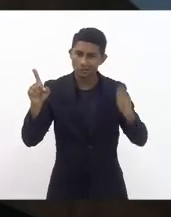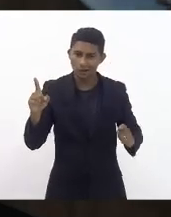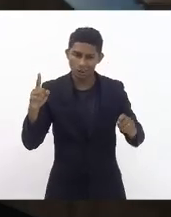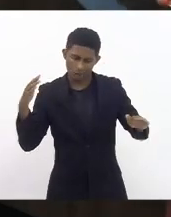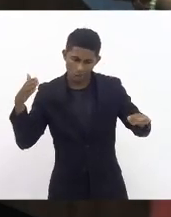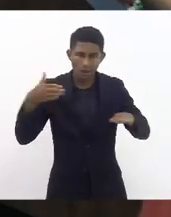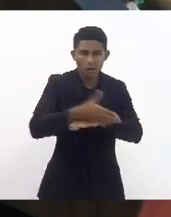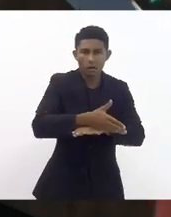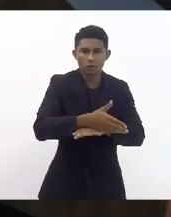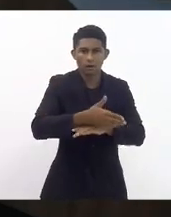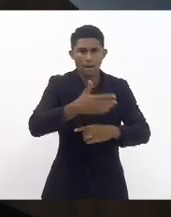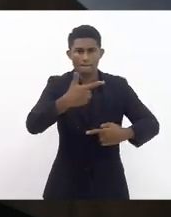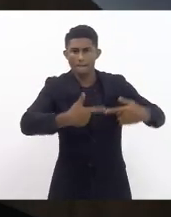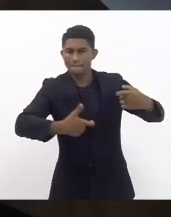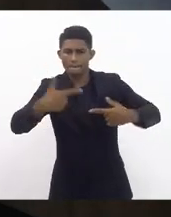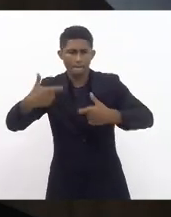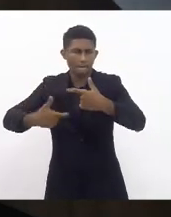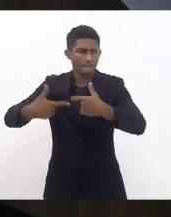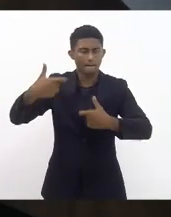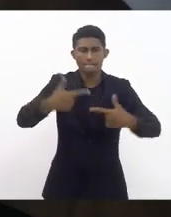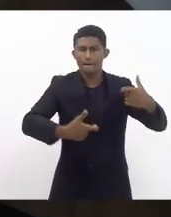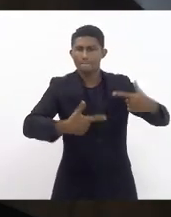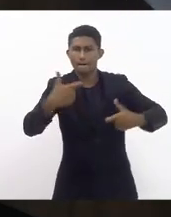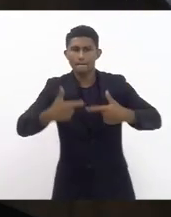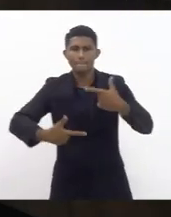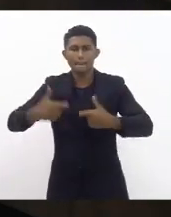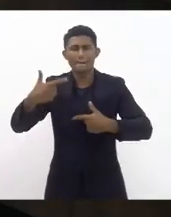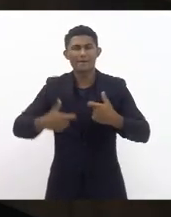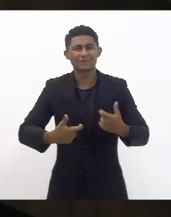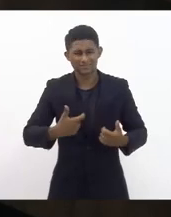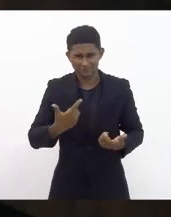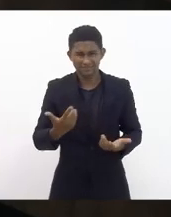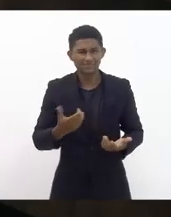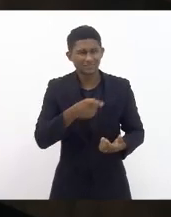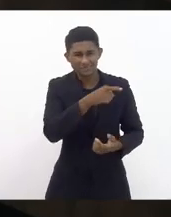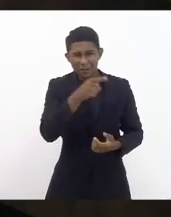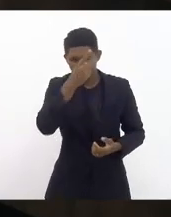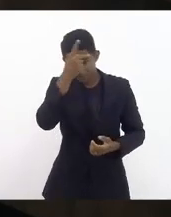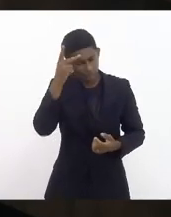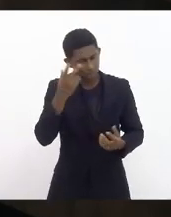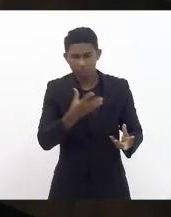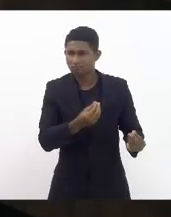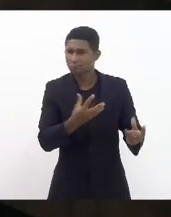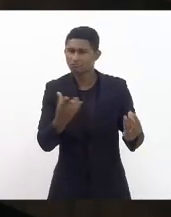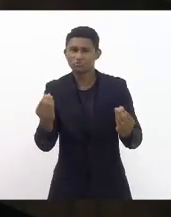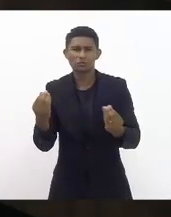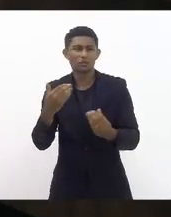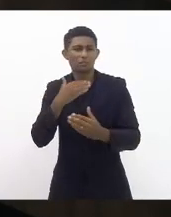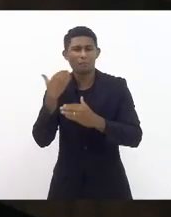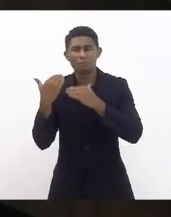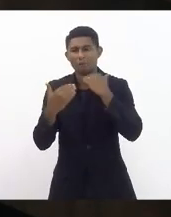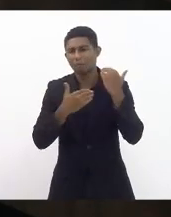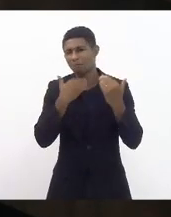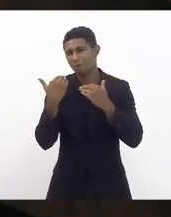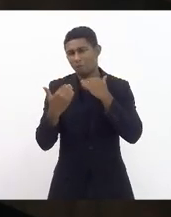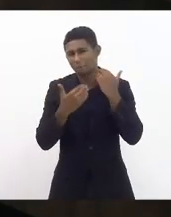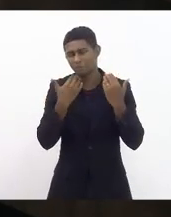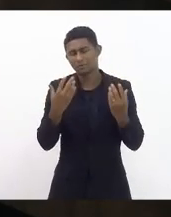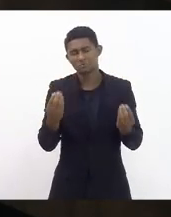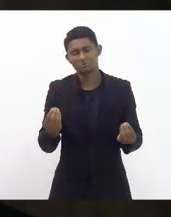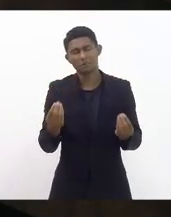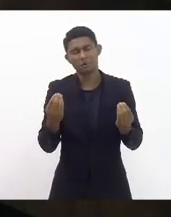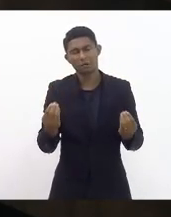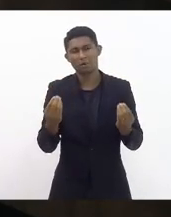promovendo uma guerra sangrenta, senhor presidente, um absurdo,